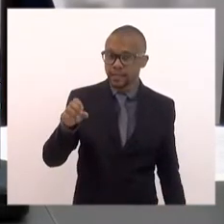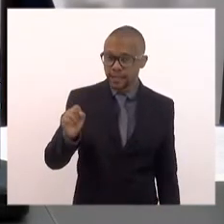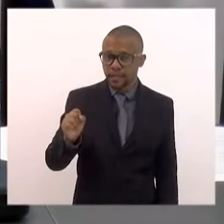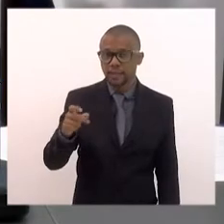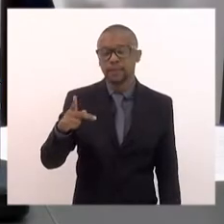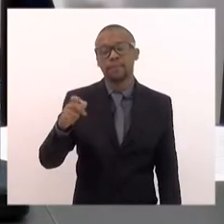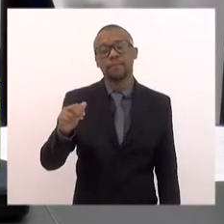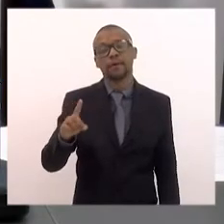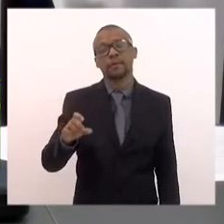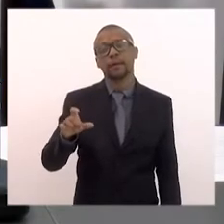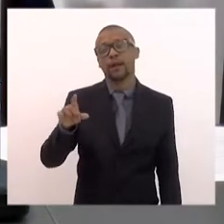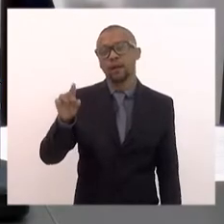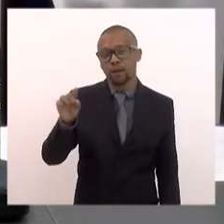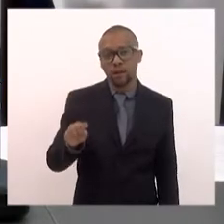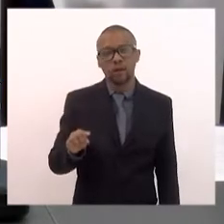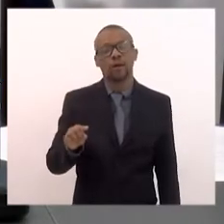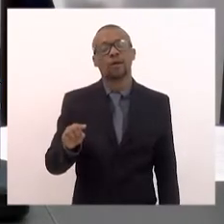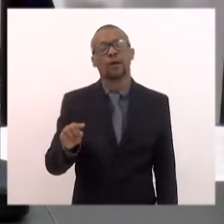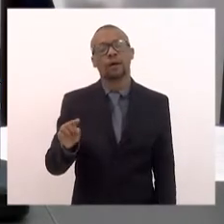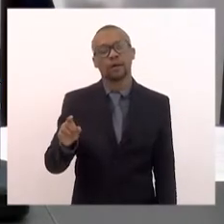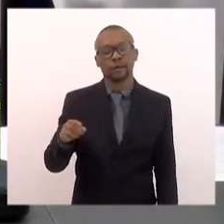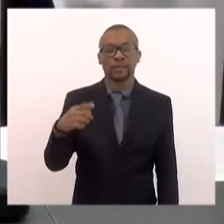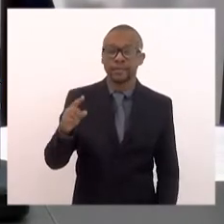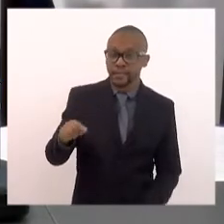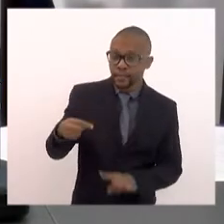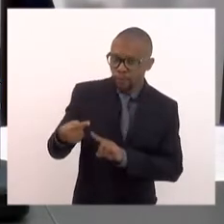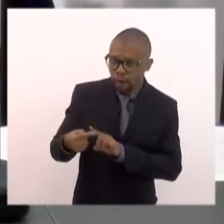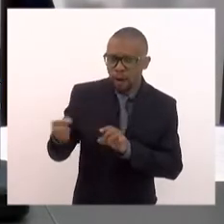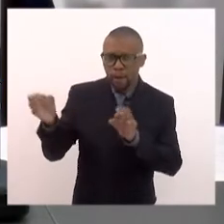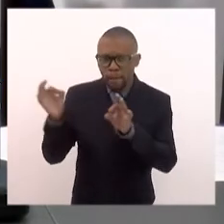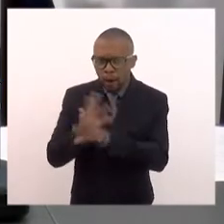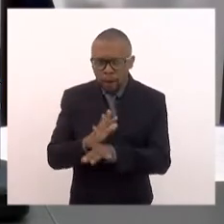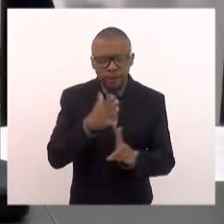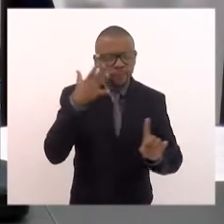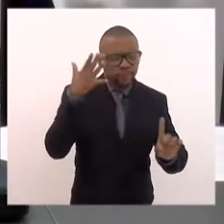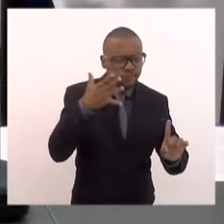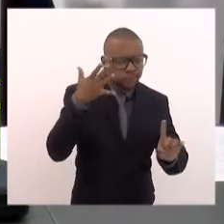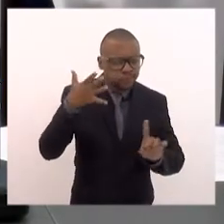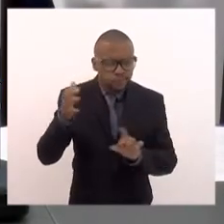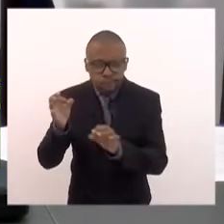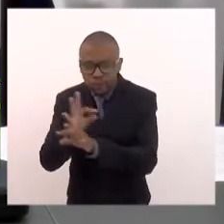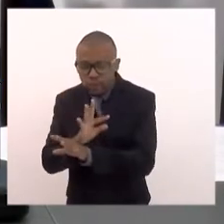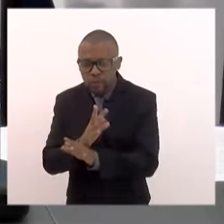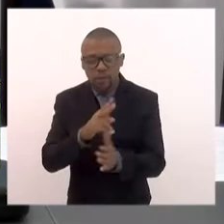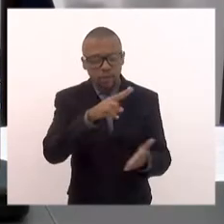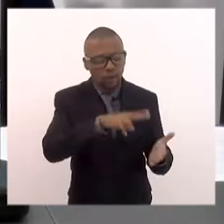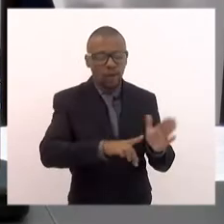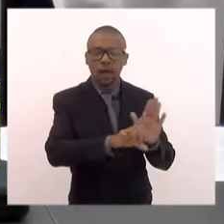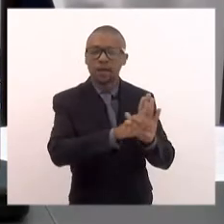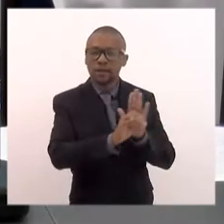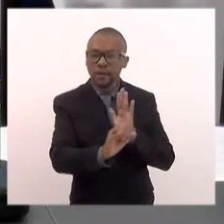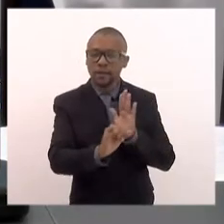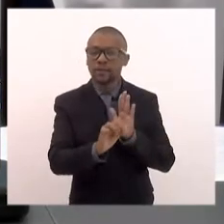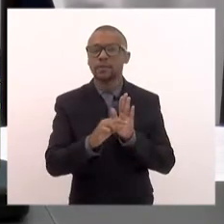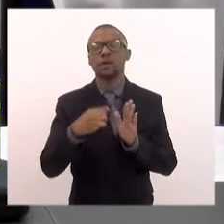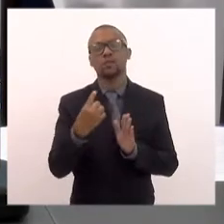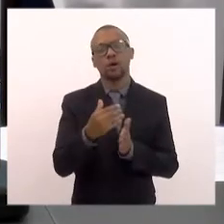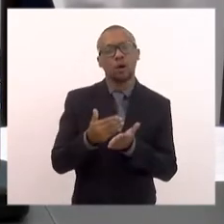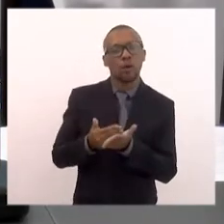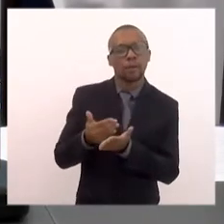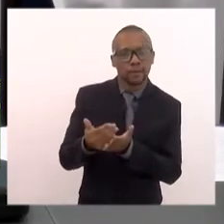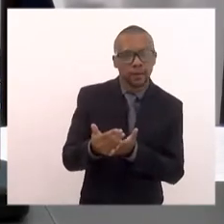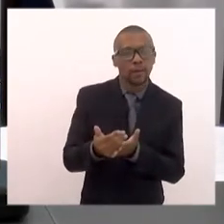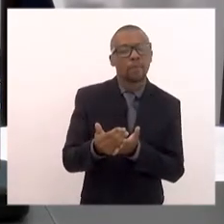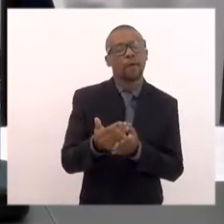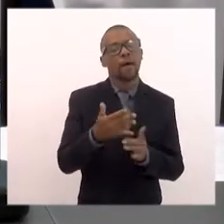conosco no plenário. Em seguida, farei a leitura das leis e abriremos a palavra para